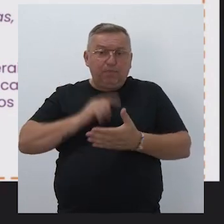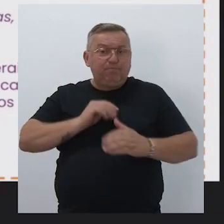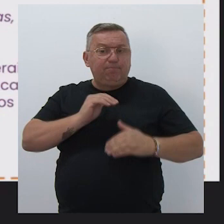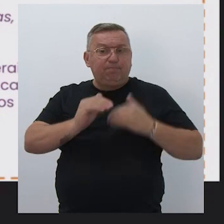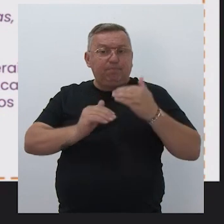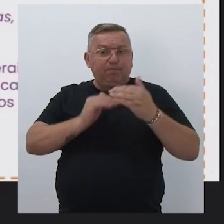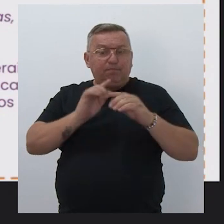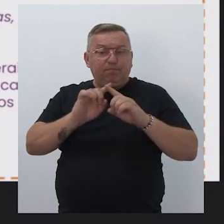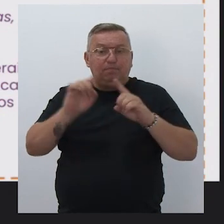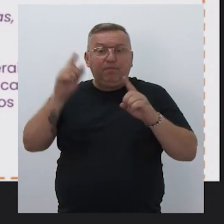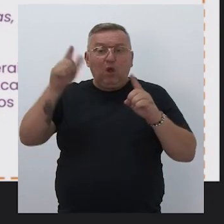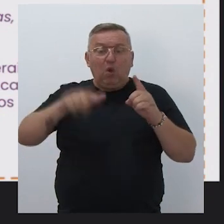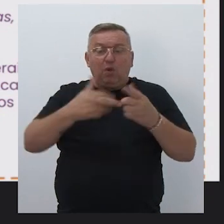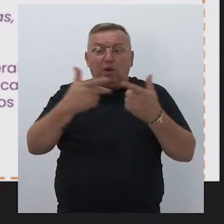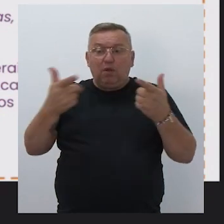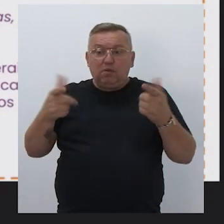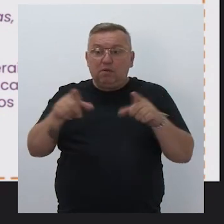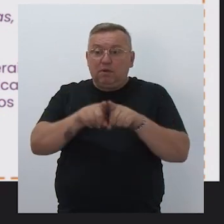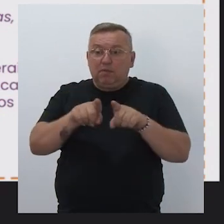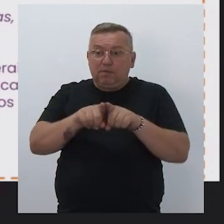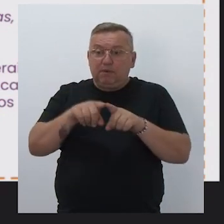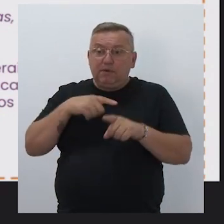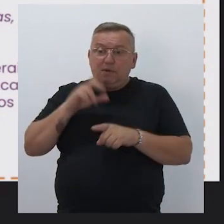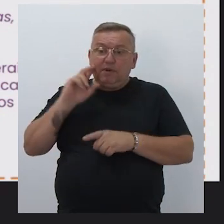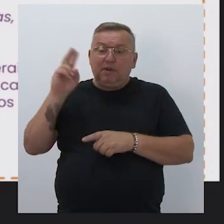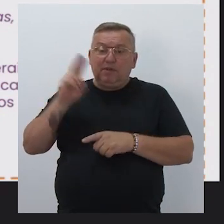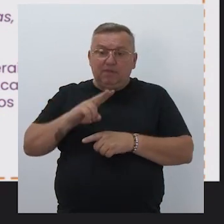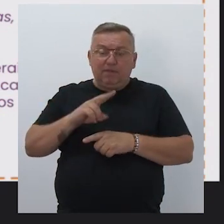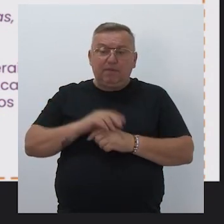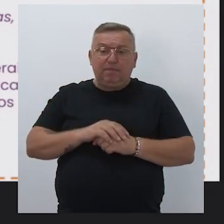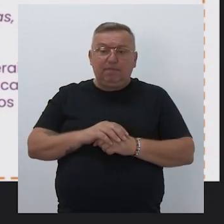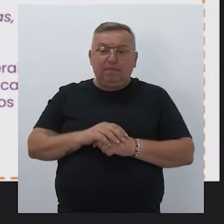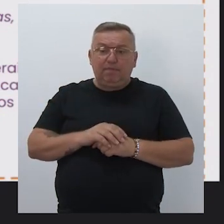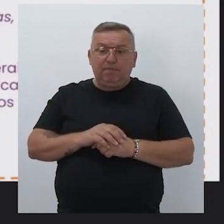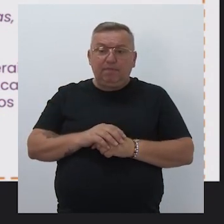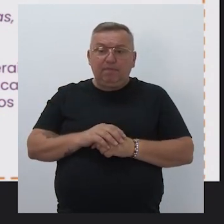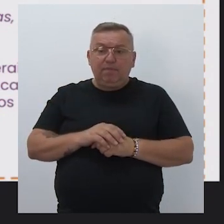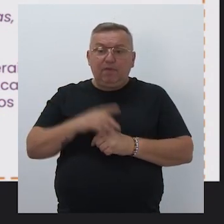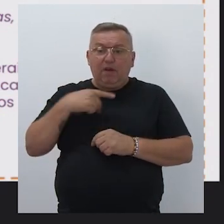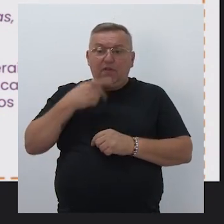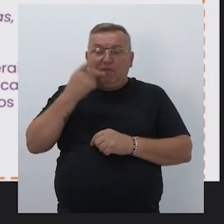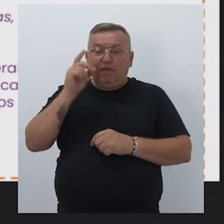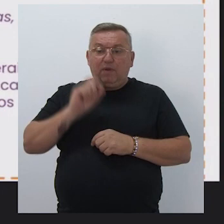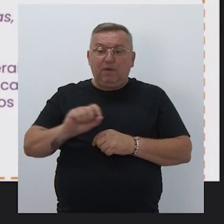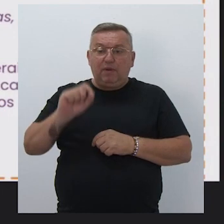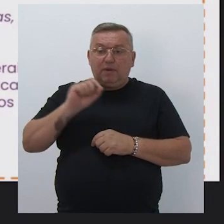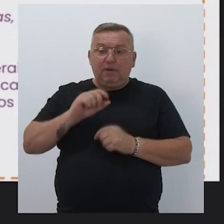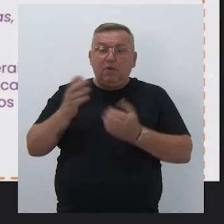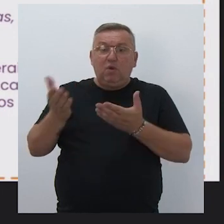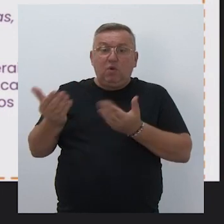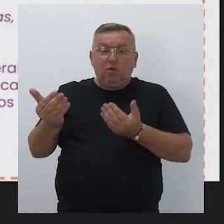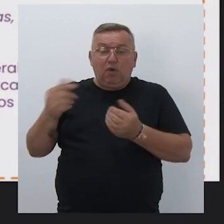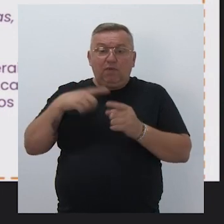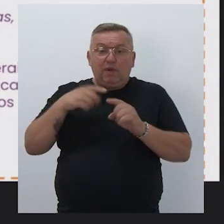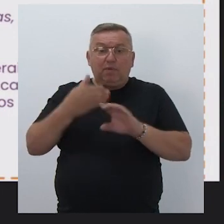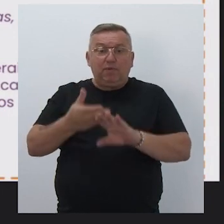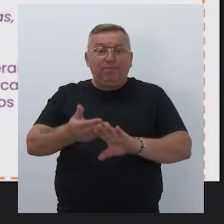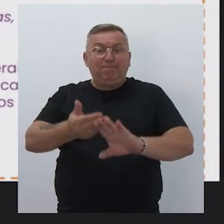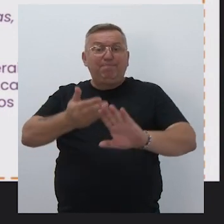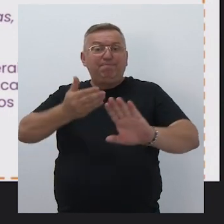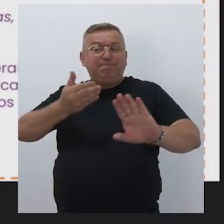né? A outra coisa é intervir positivamente na realidade. A gente costuma dizer que o jovem está muito